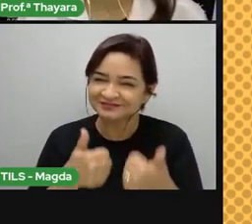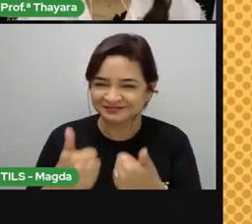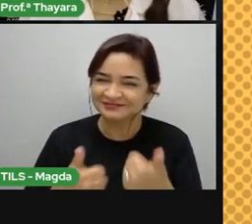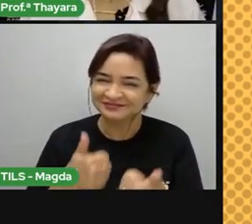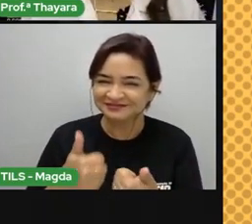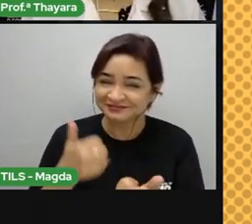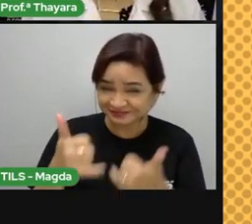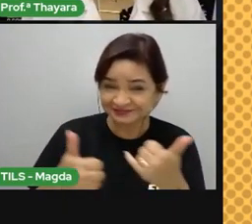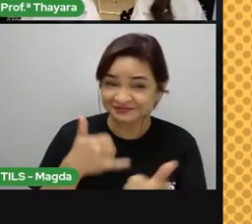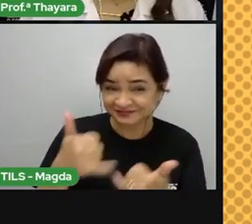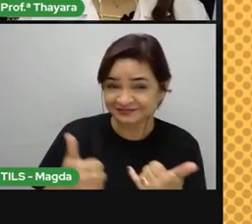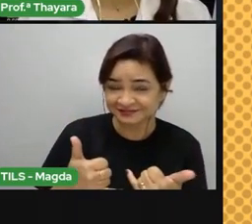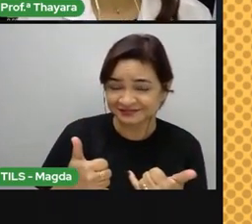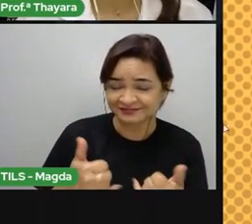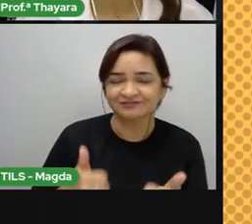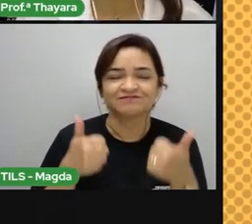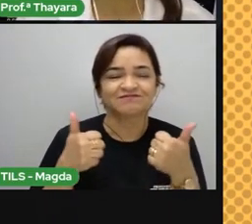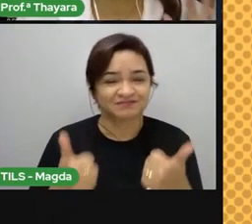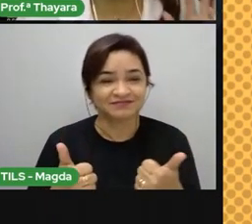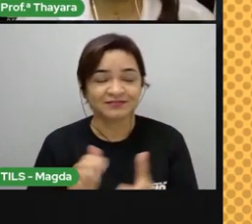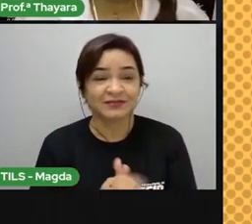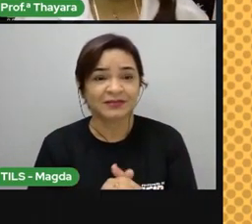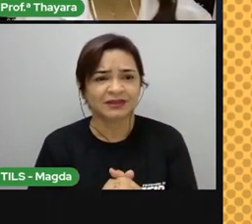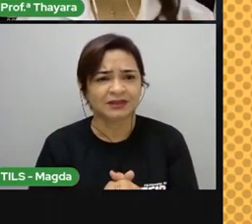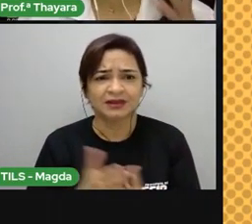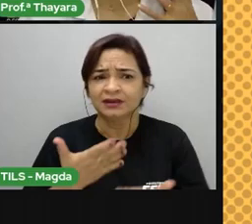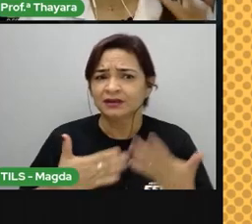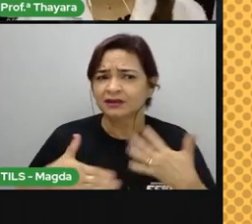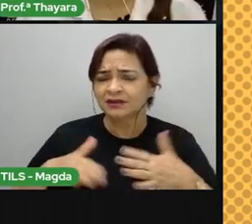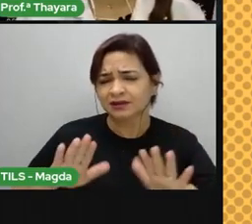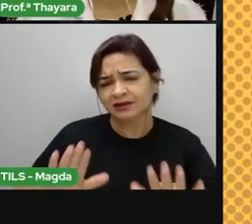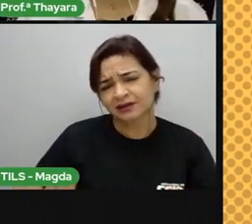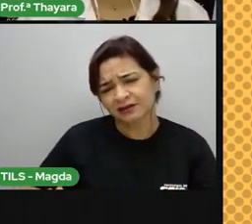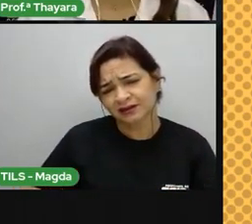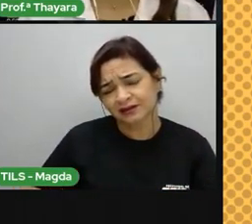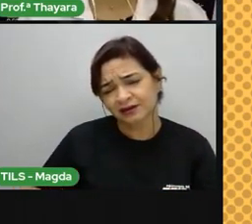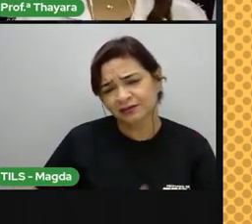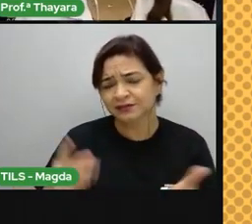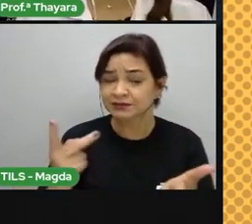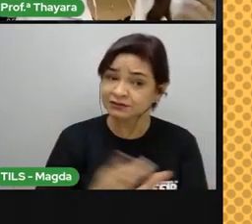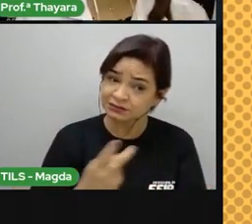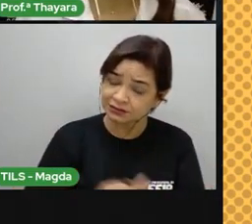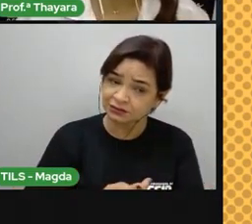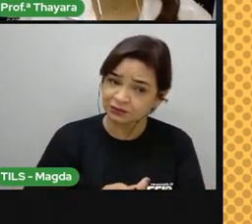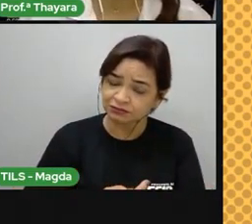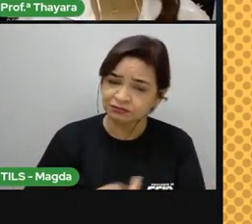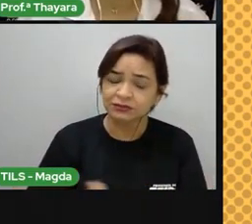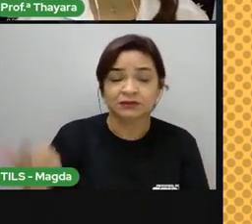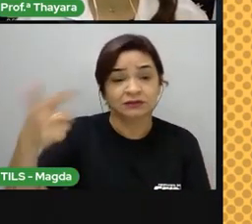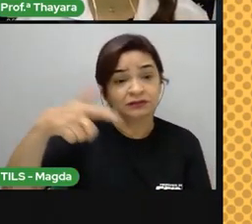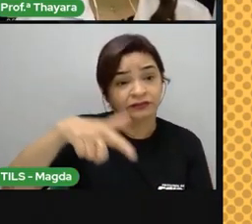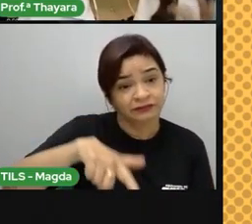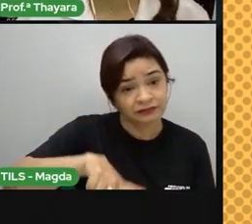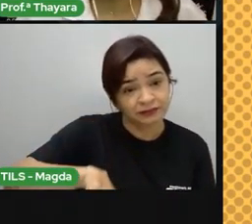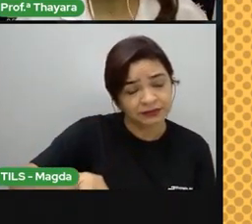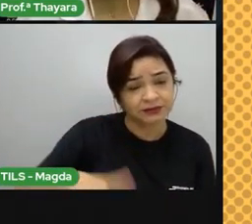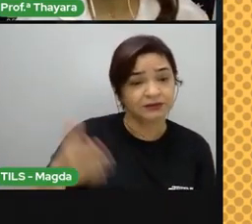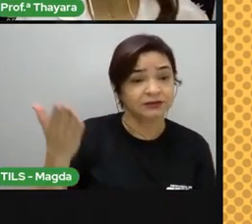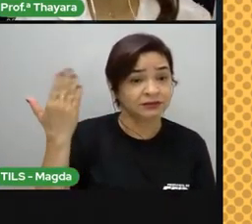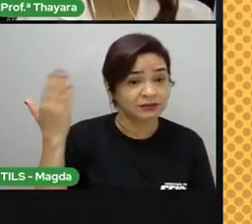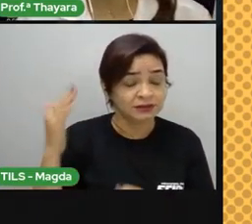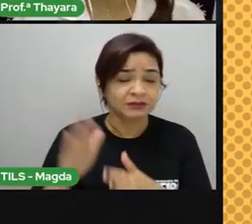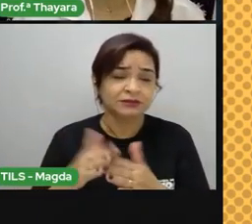Fast Quiz? Espero que sim. E não se preocupem se vocês não conseguiram acertar muitas questões, é só voltar na aula anterior,